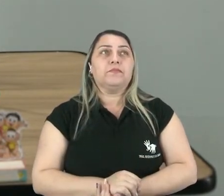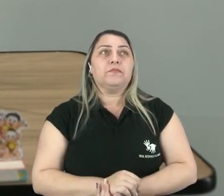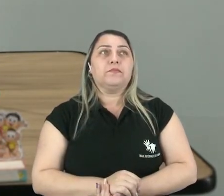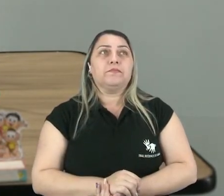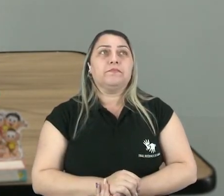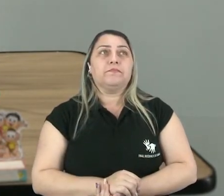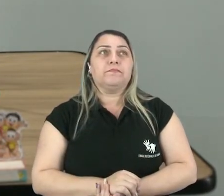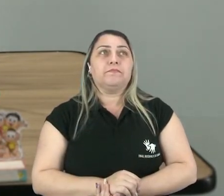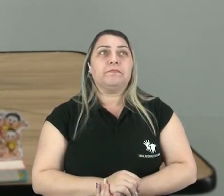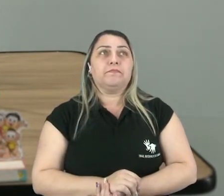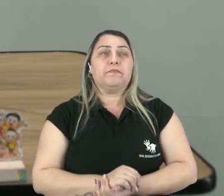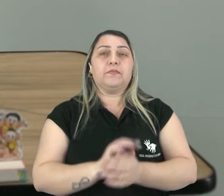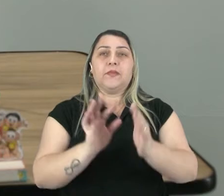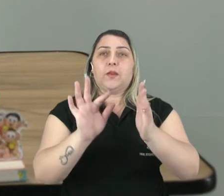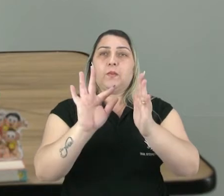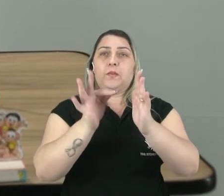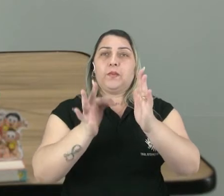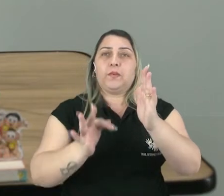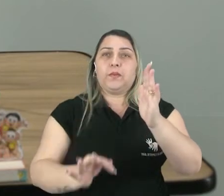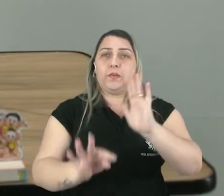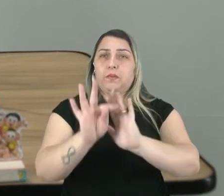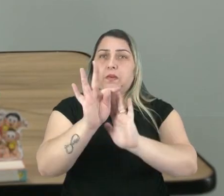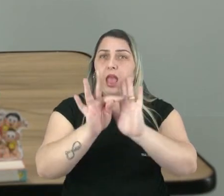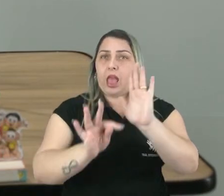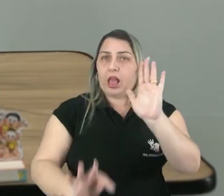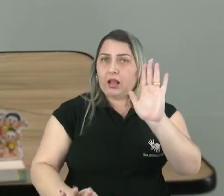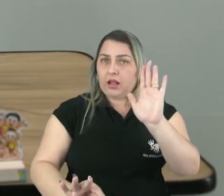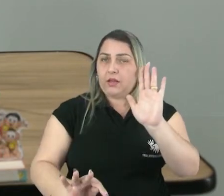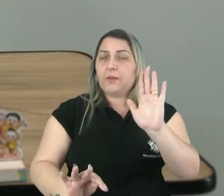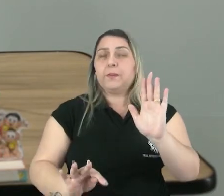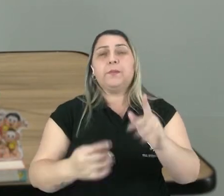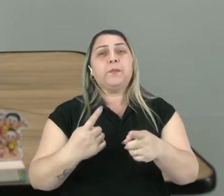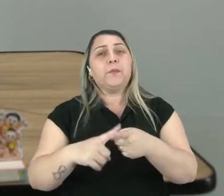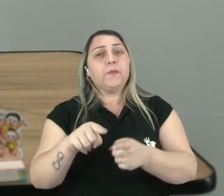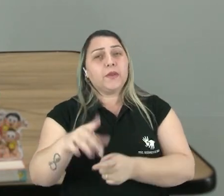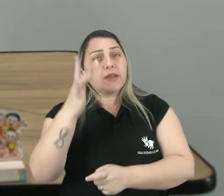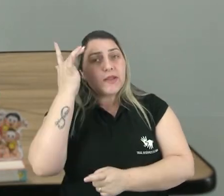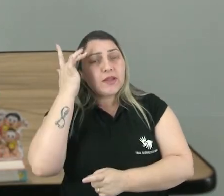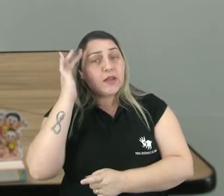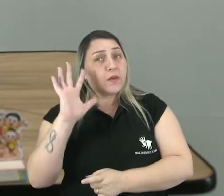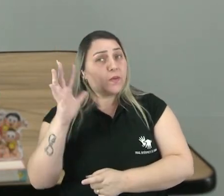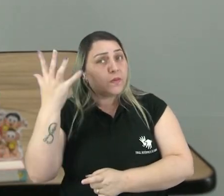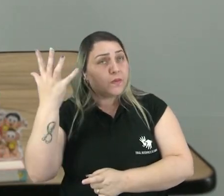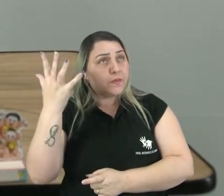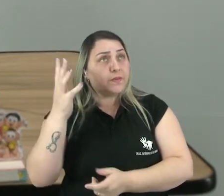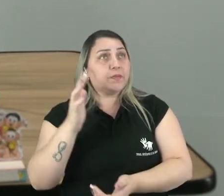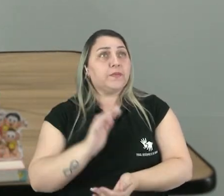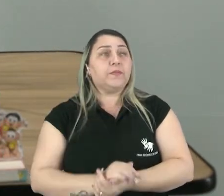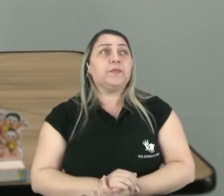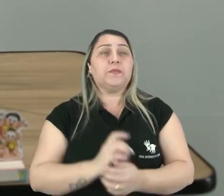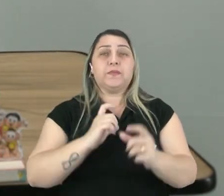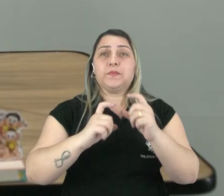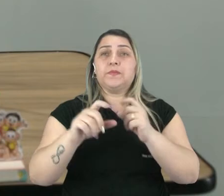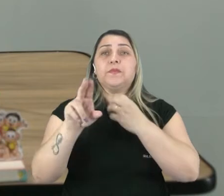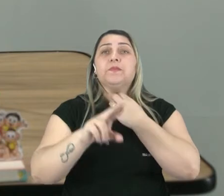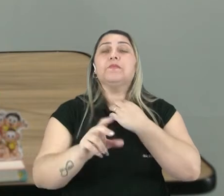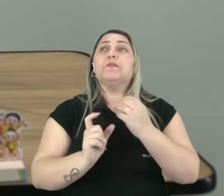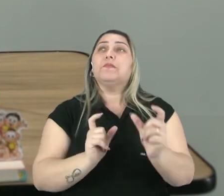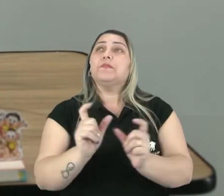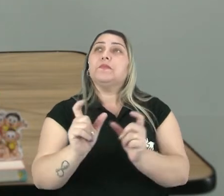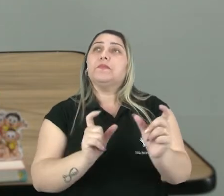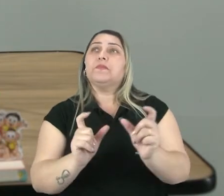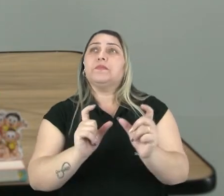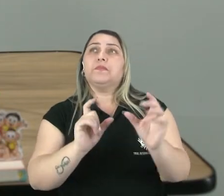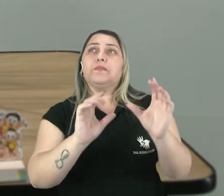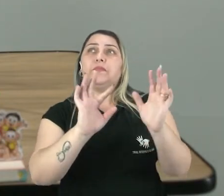grandes textos? Será? Por que vocês acham que isso acontece? Os quadrinhos que usam palavras representam